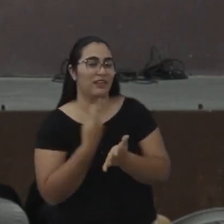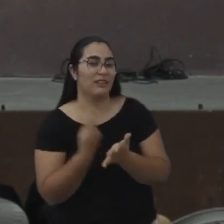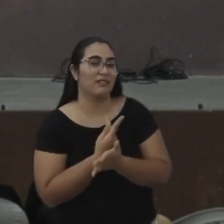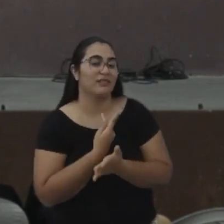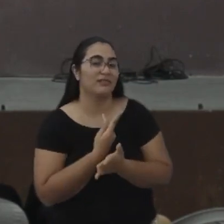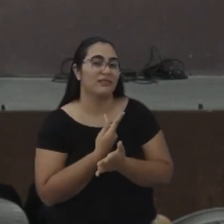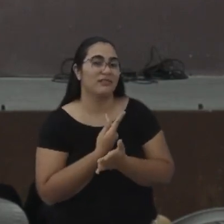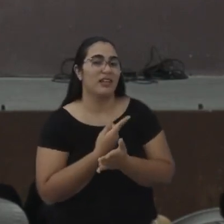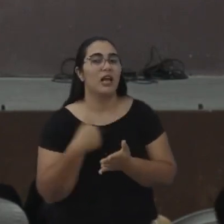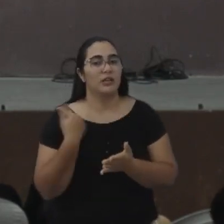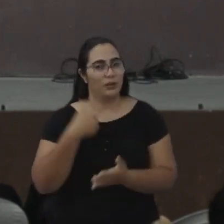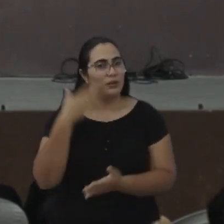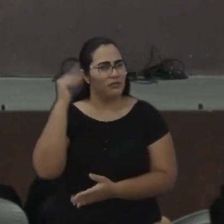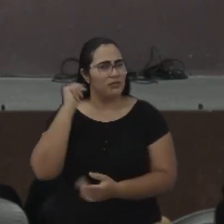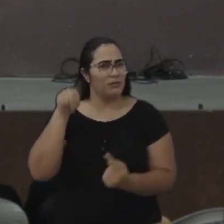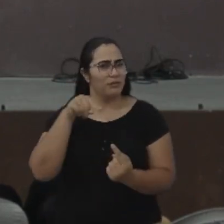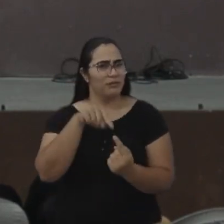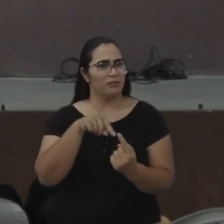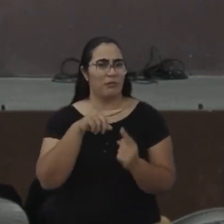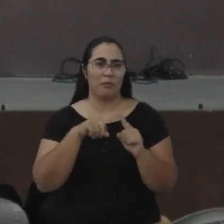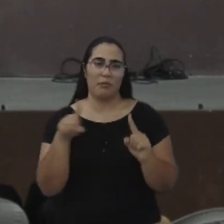e nós sabemos qual motivo.